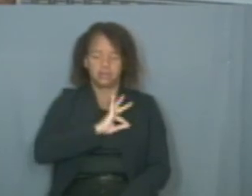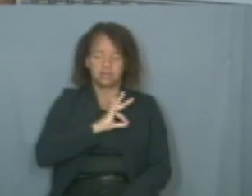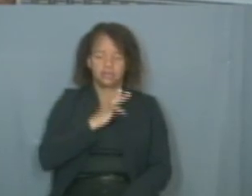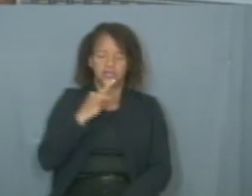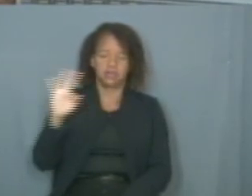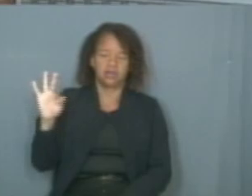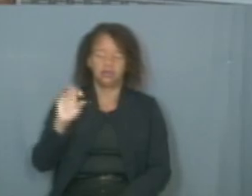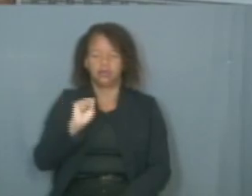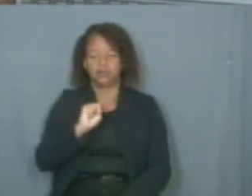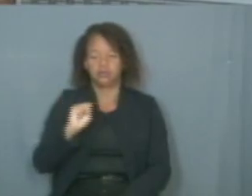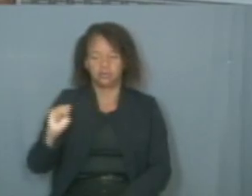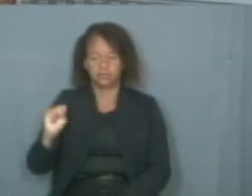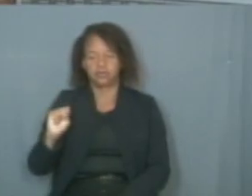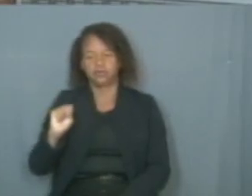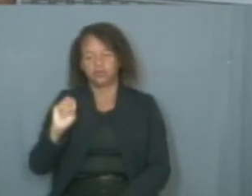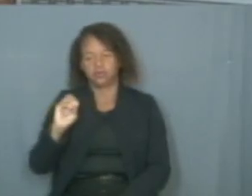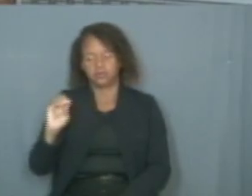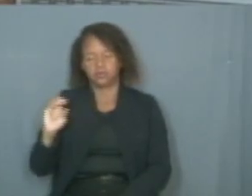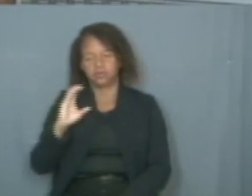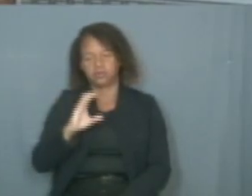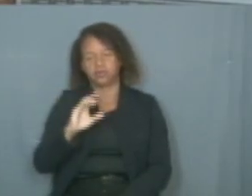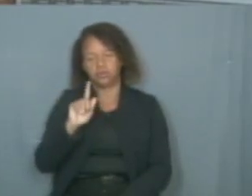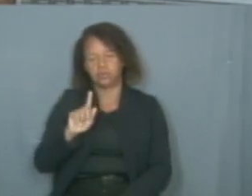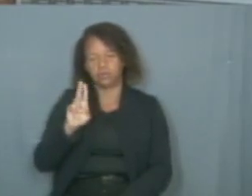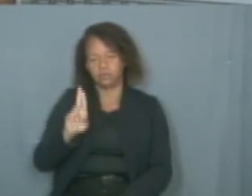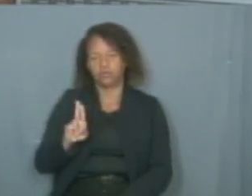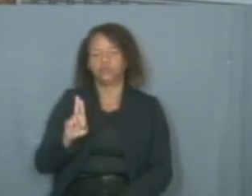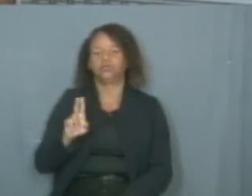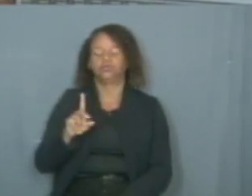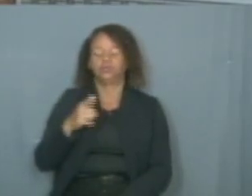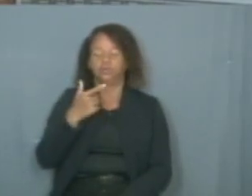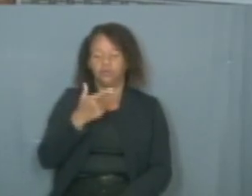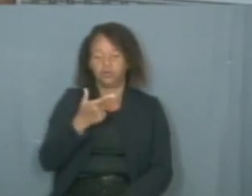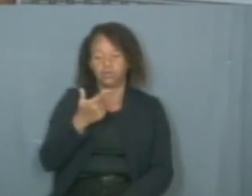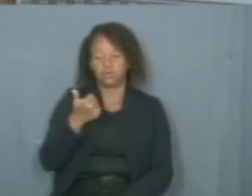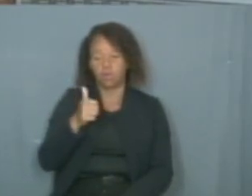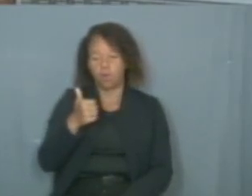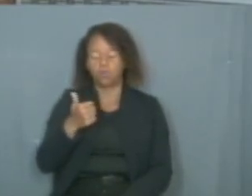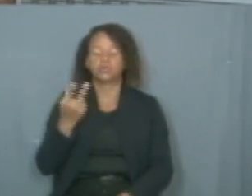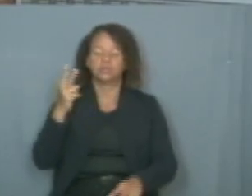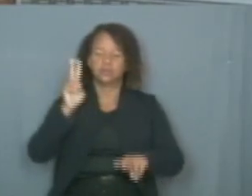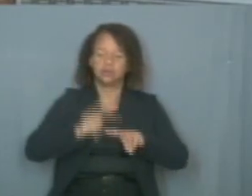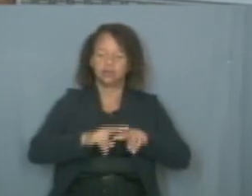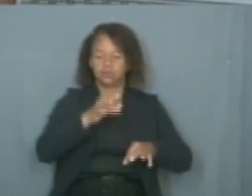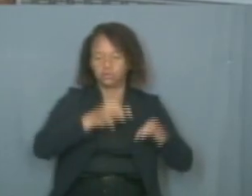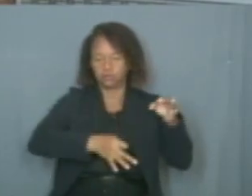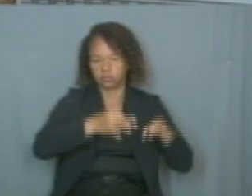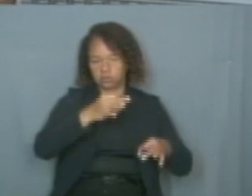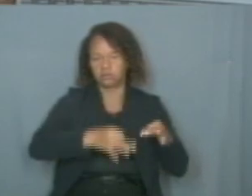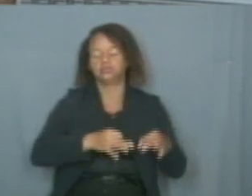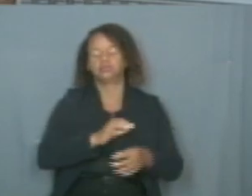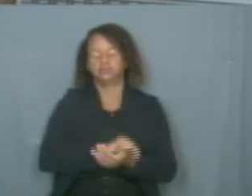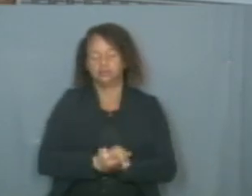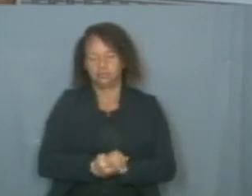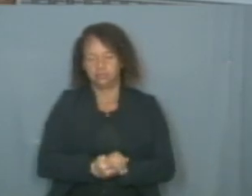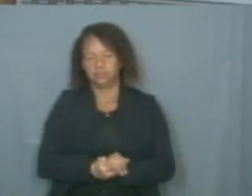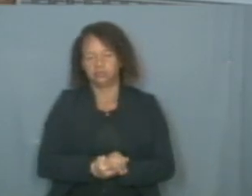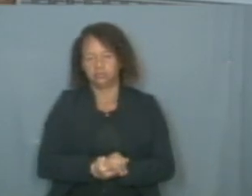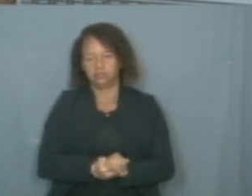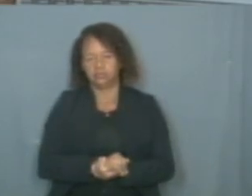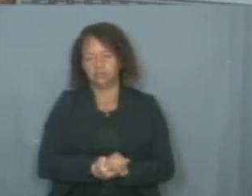e 80 servidores da CGU cumpriram 211 mandados judiciais de busca e